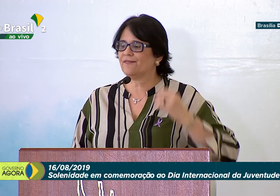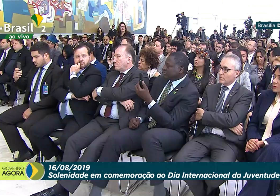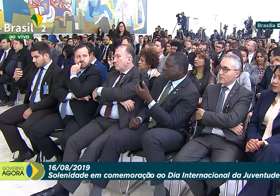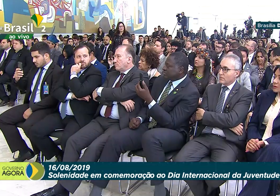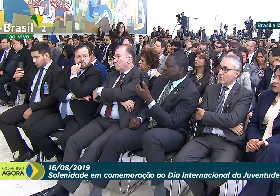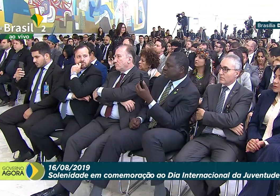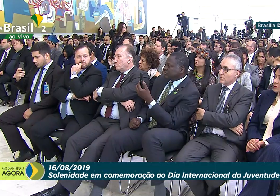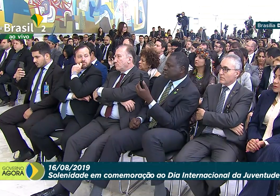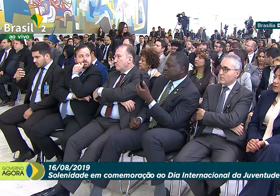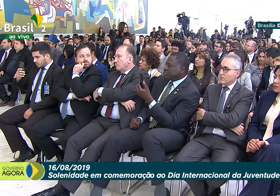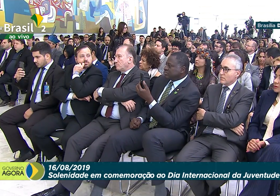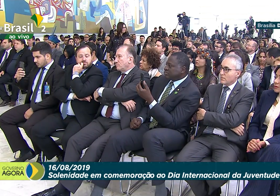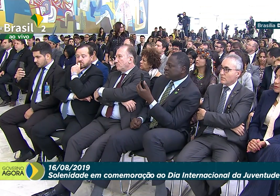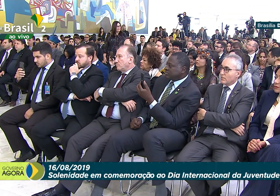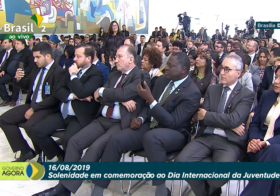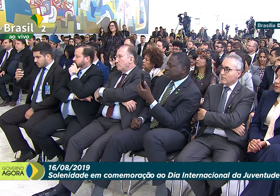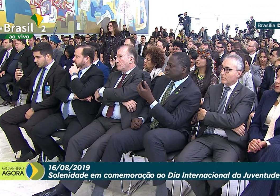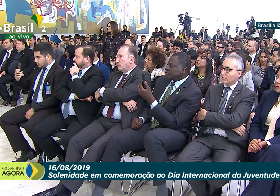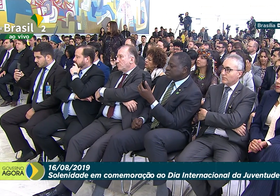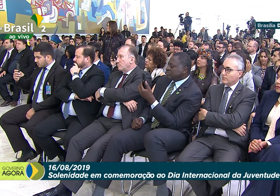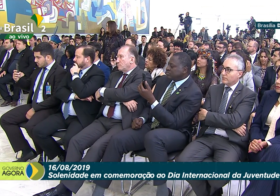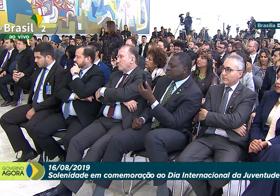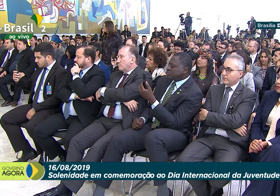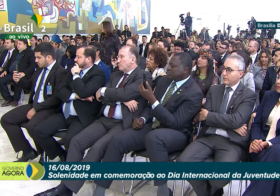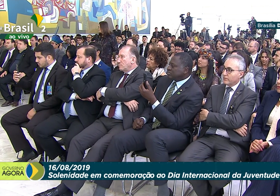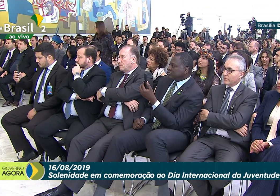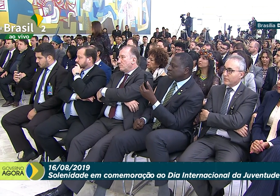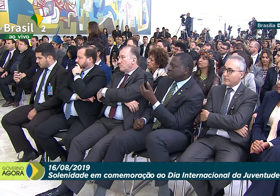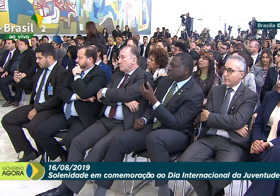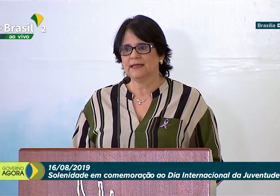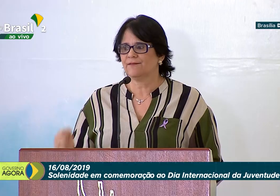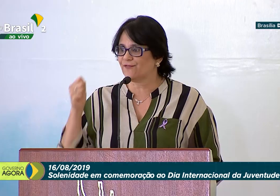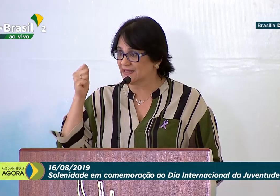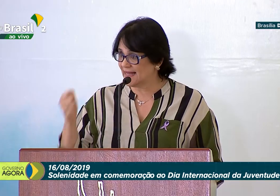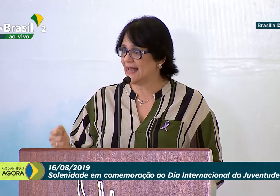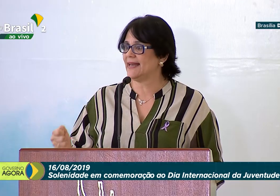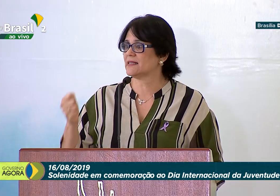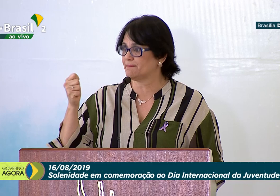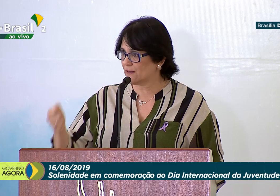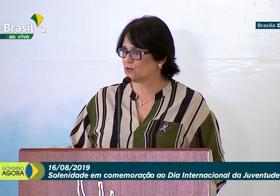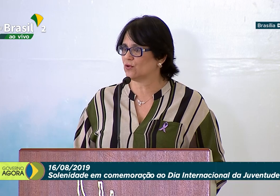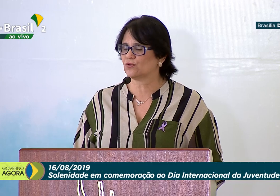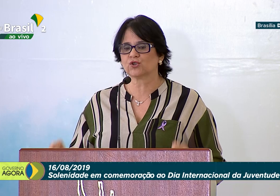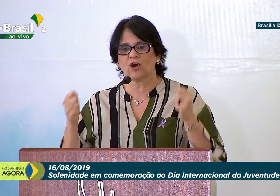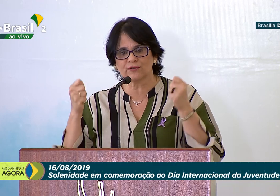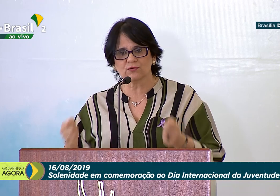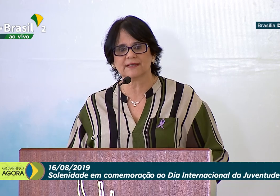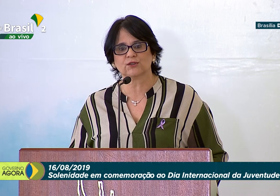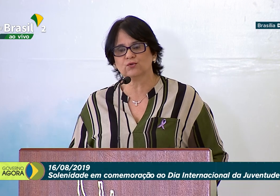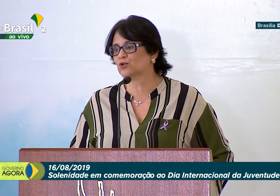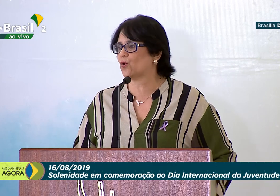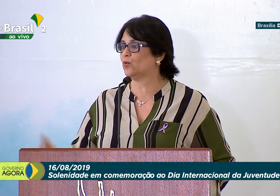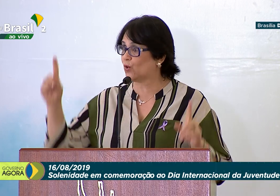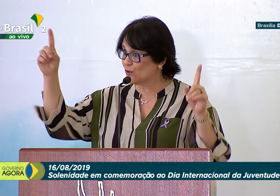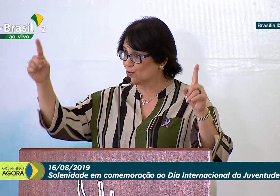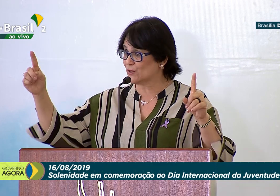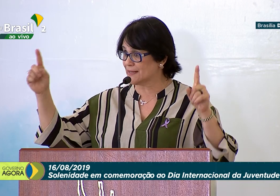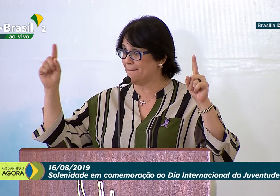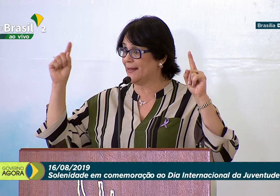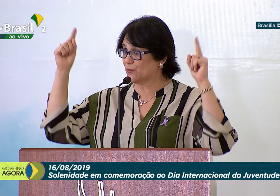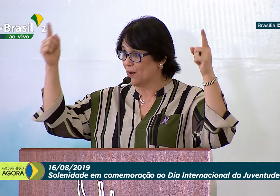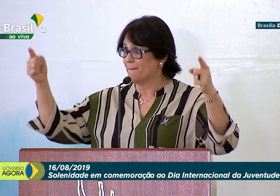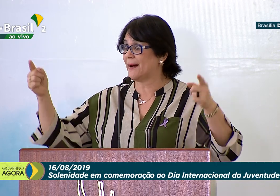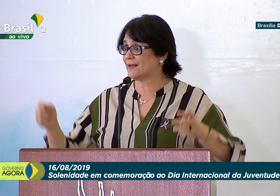E aqui faço um apelo também aos parlamentares, políticas públicas sérias para os nossos jovens. Nos ajude com o